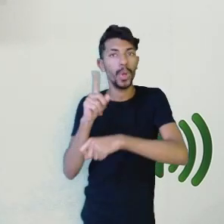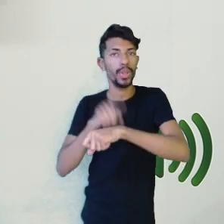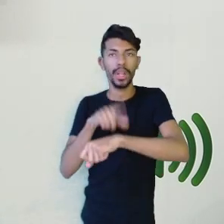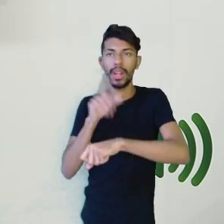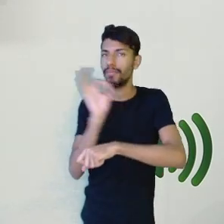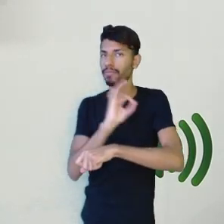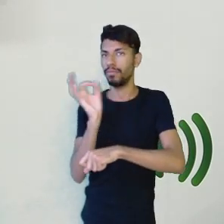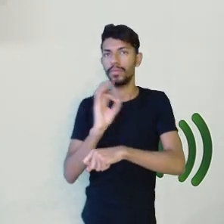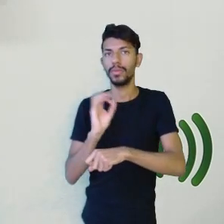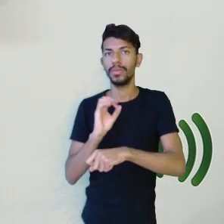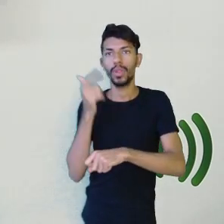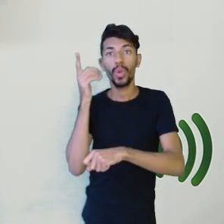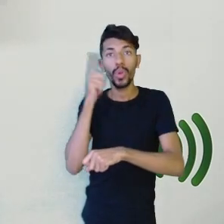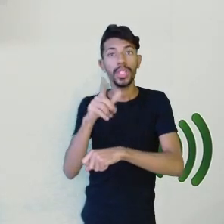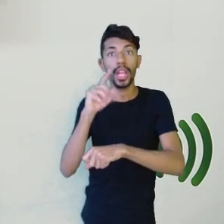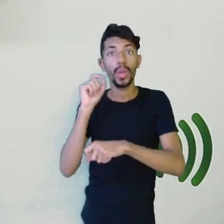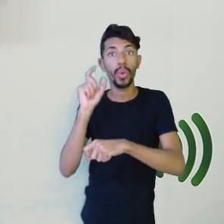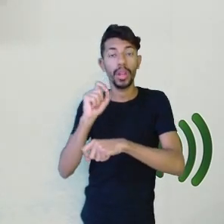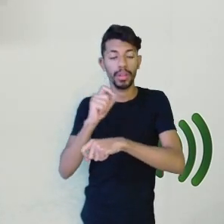queratina.